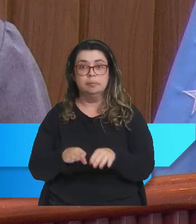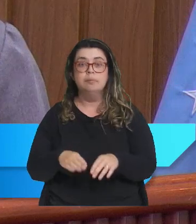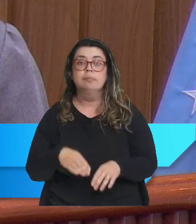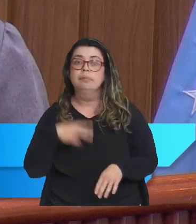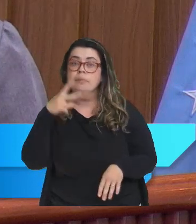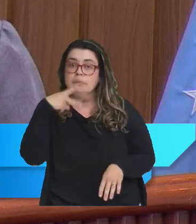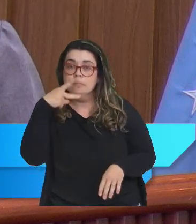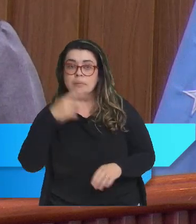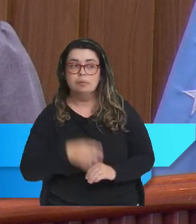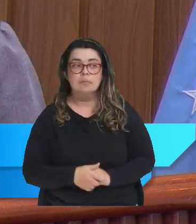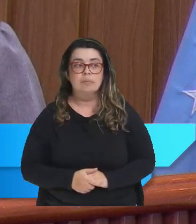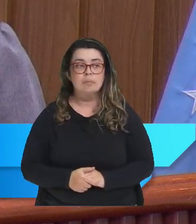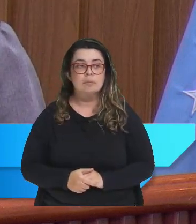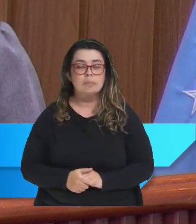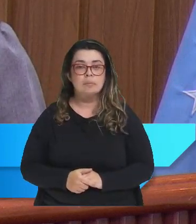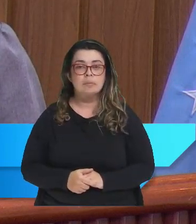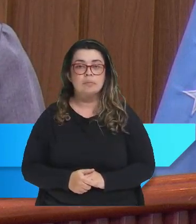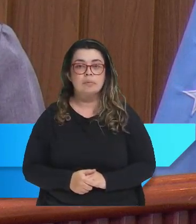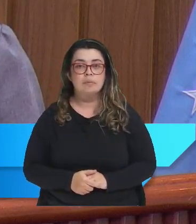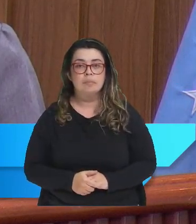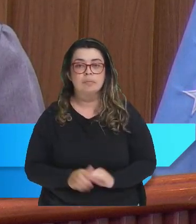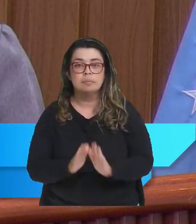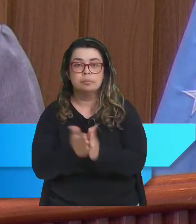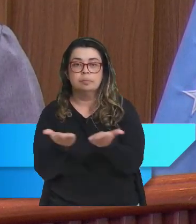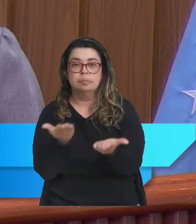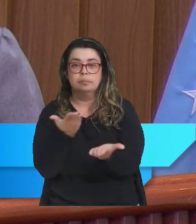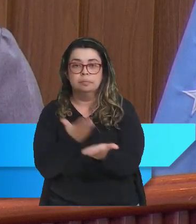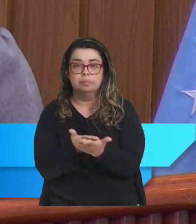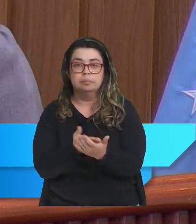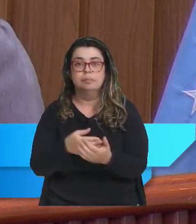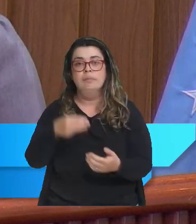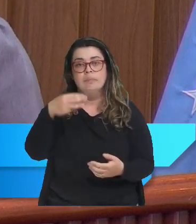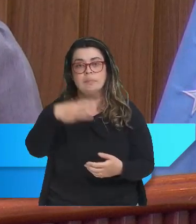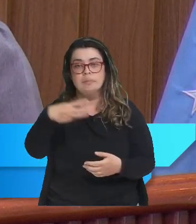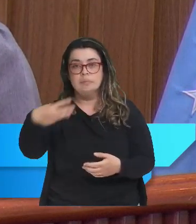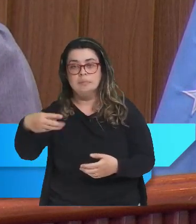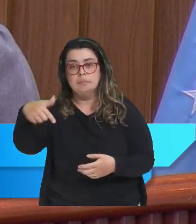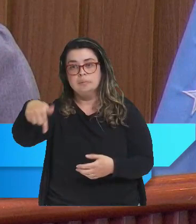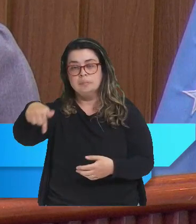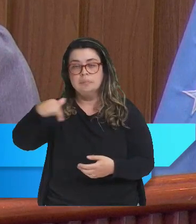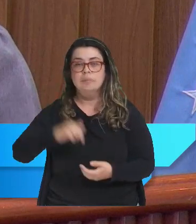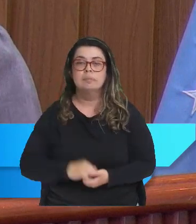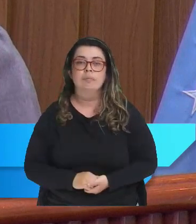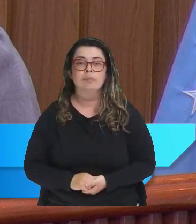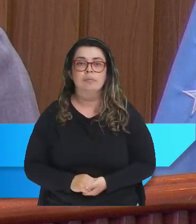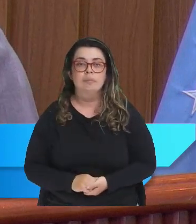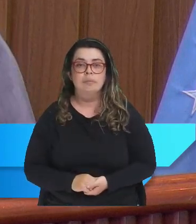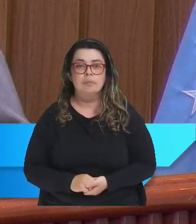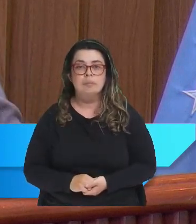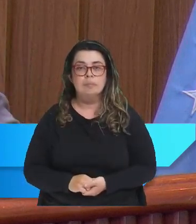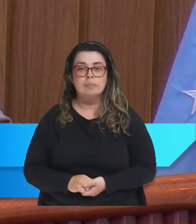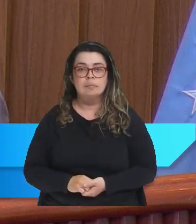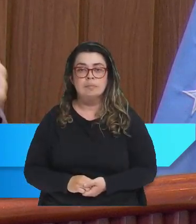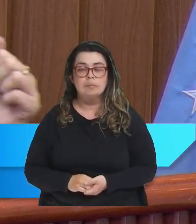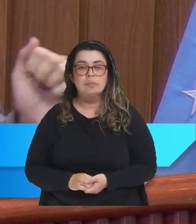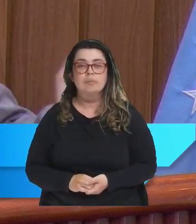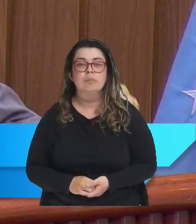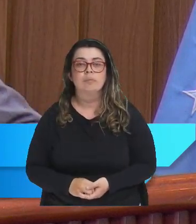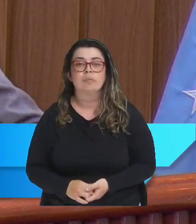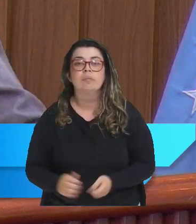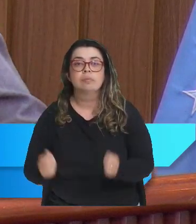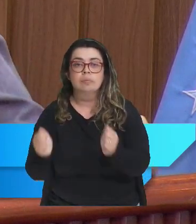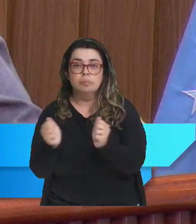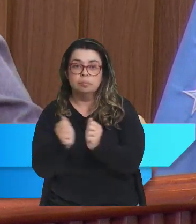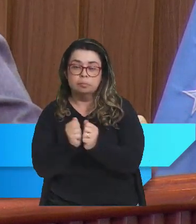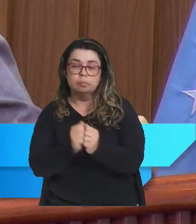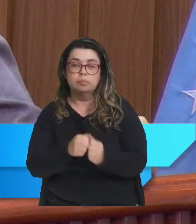falando do requerimento 337, que fiz junto com o pastor Edinho, junto com o Fabinho